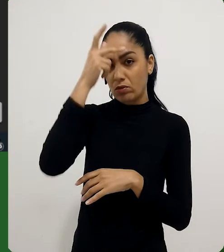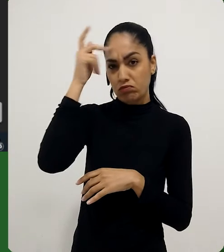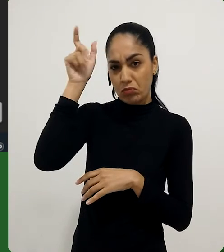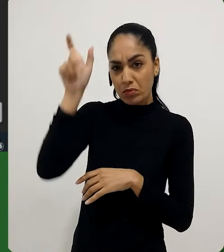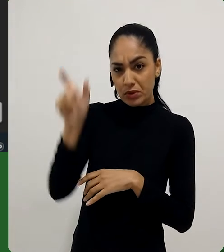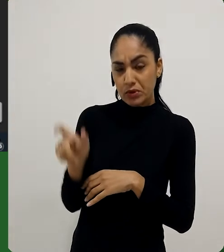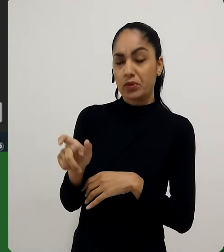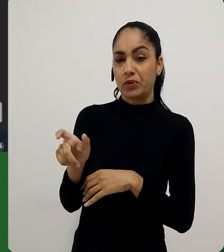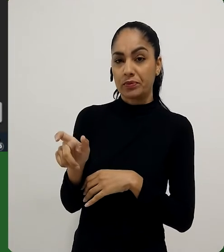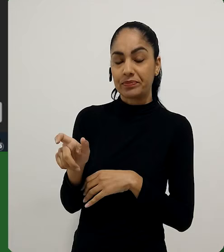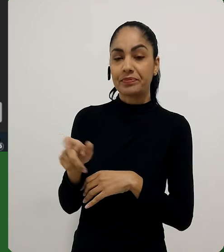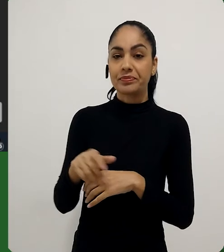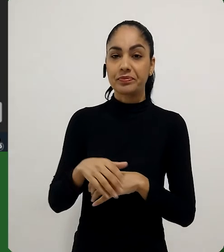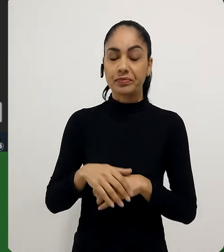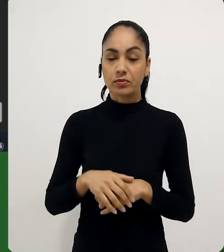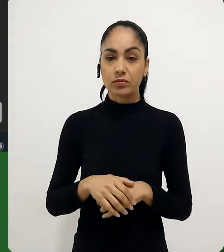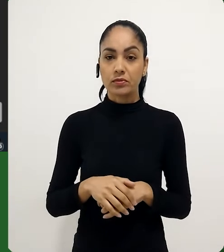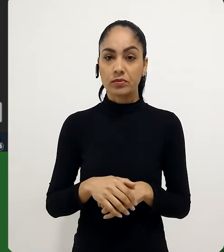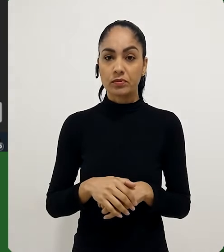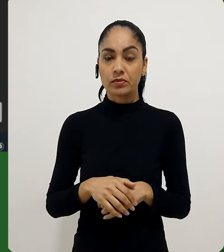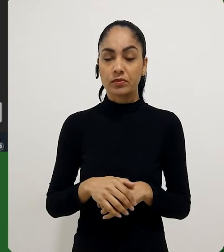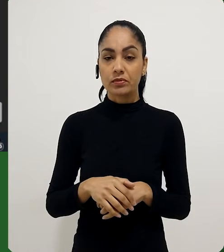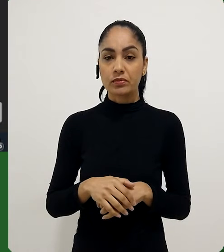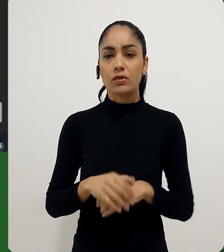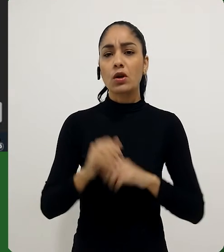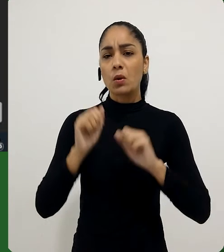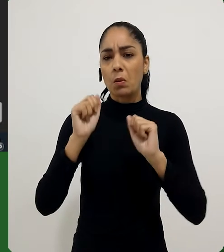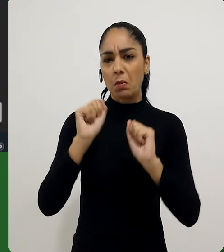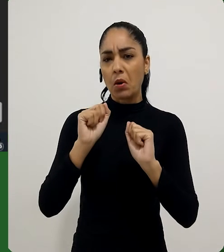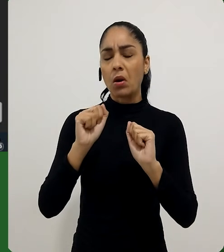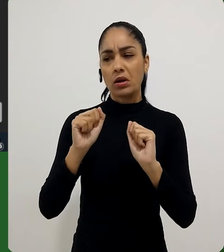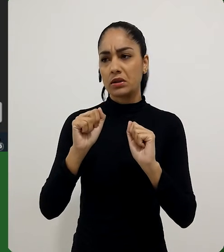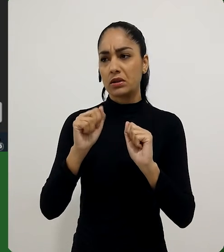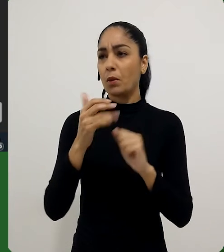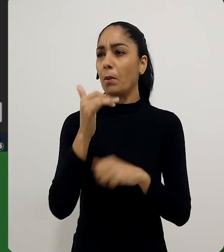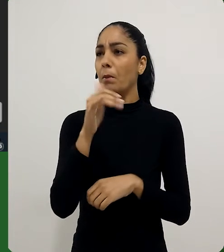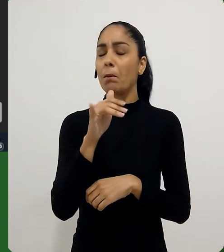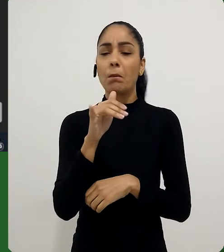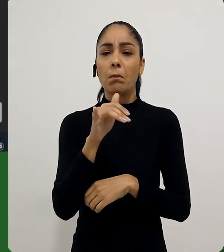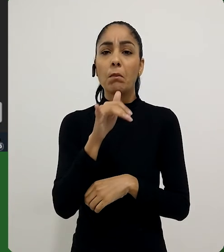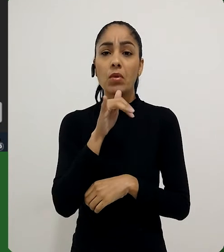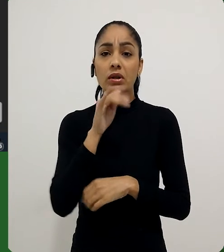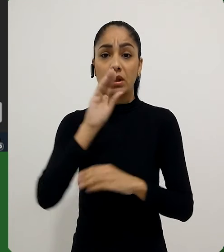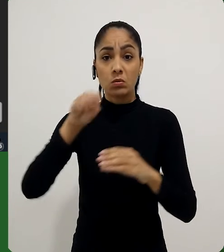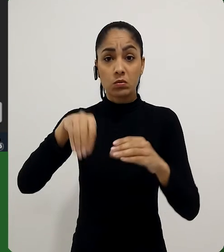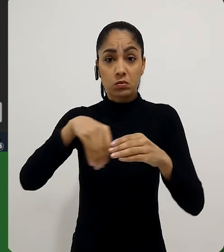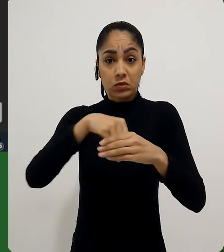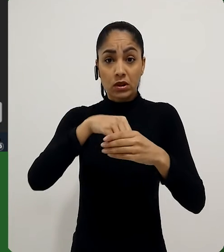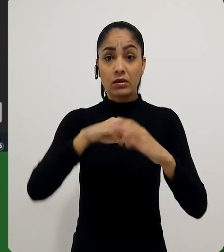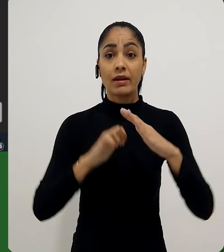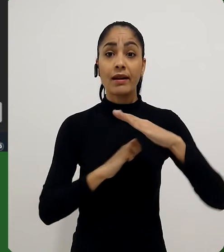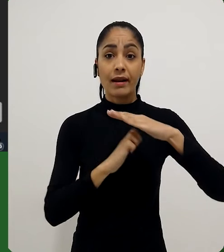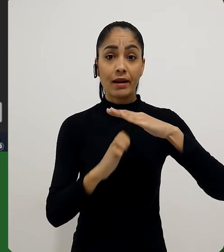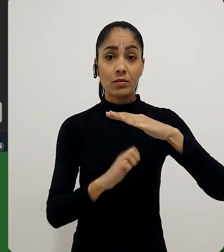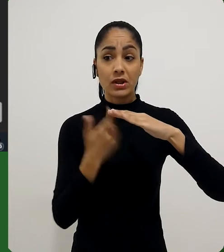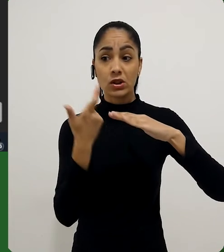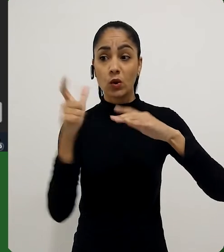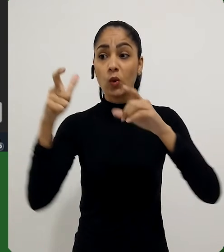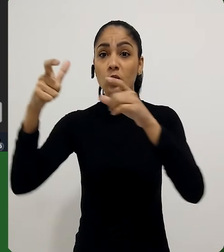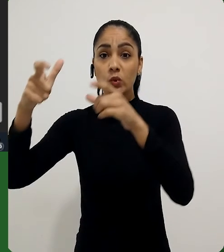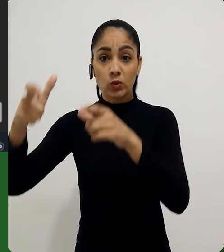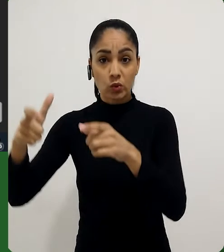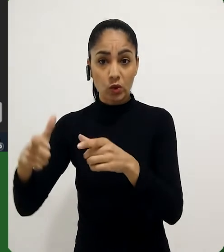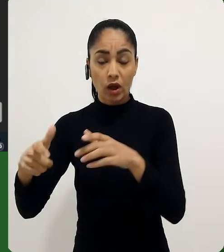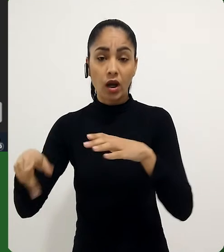mandar escrever para alguém, né, mesmo que seja dentro da própria empresa, mas em outro